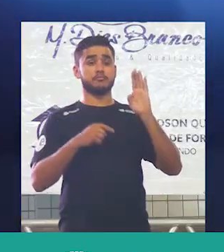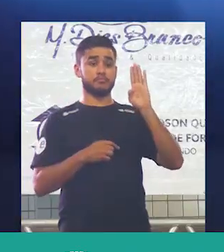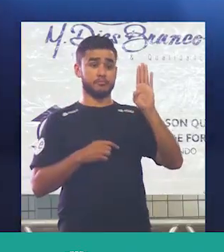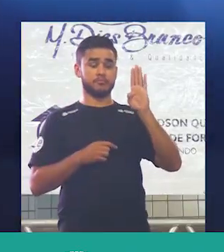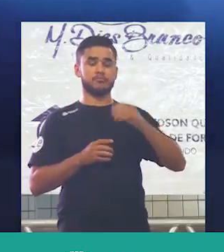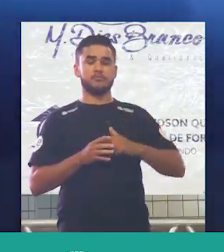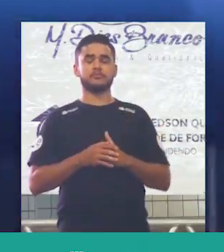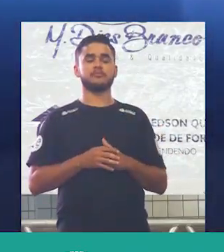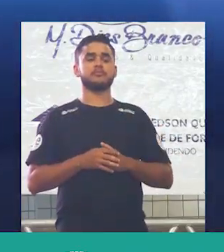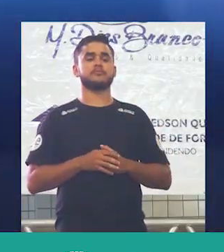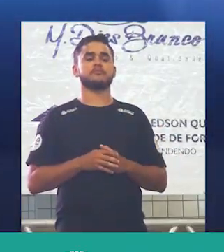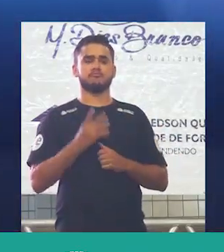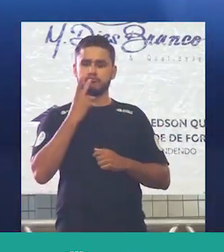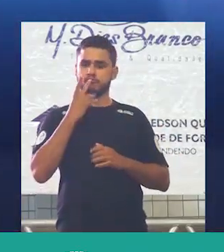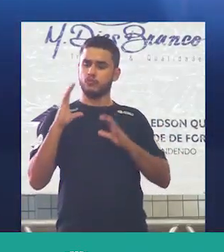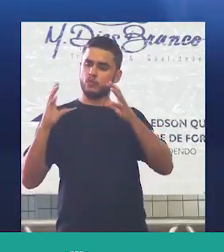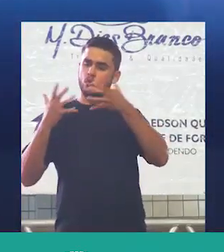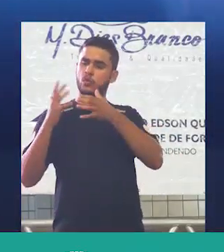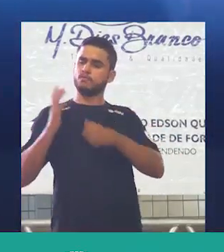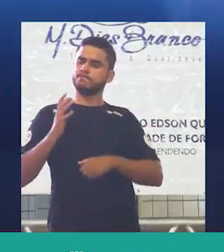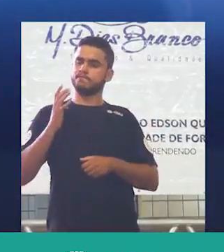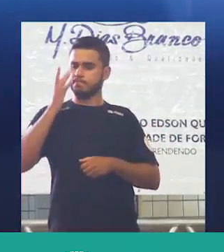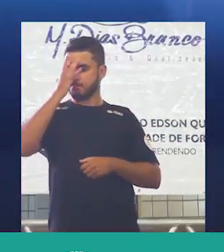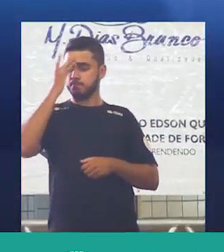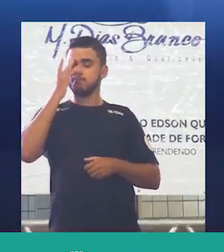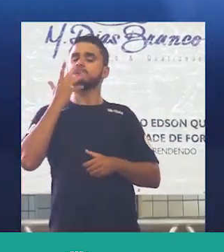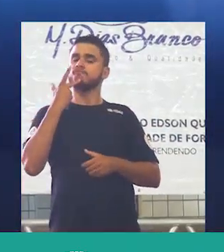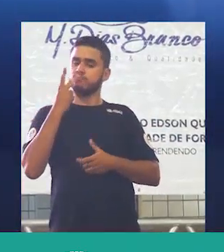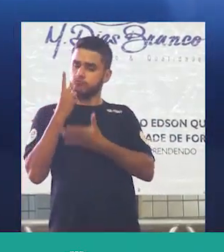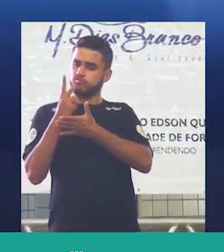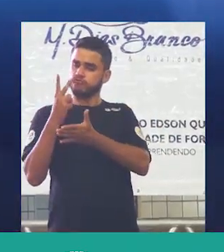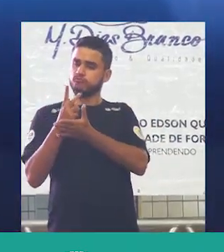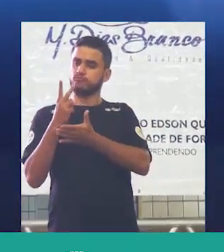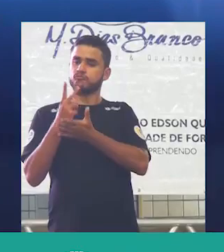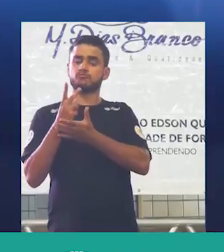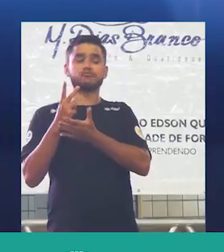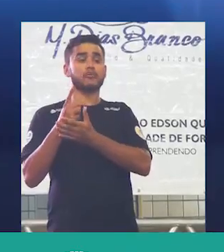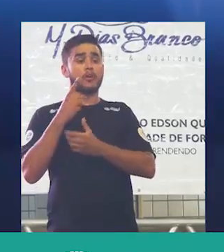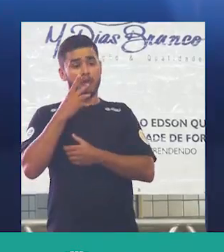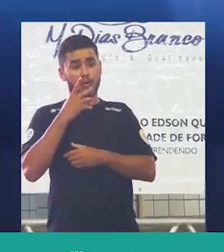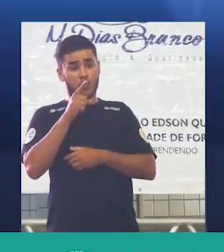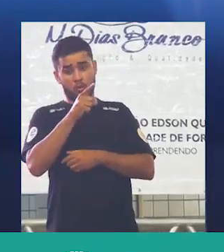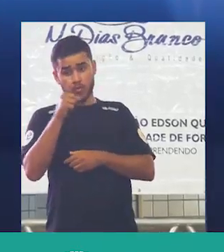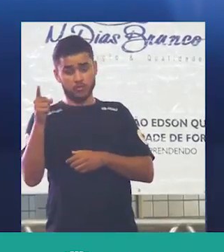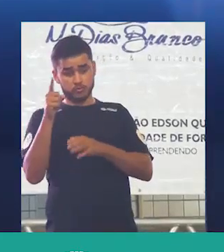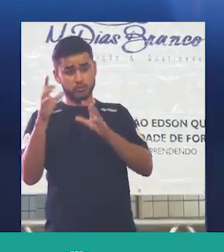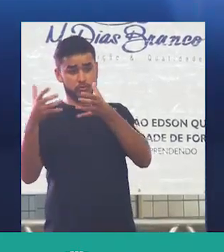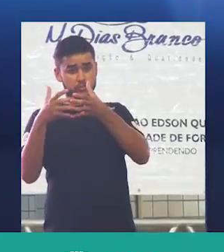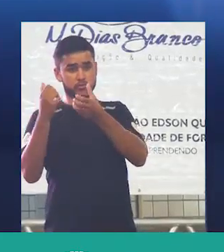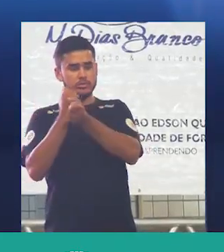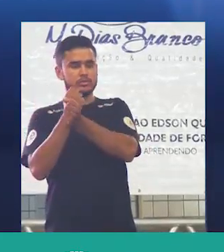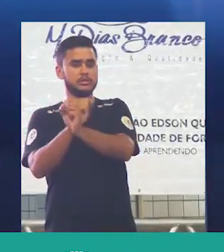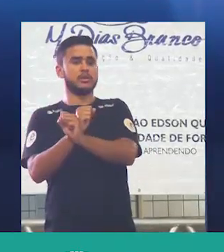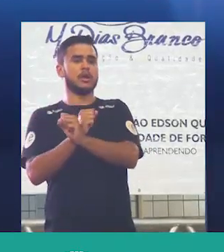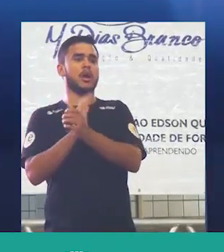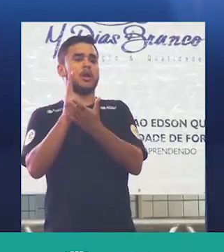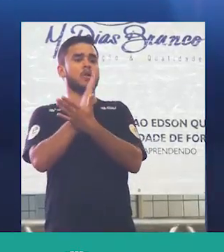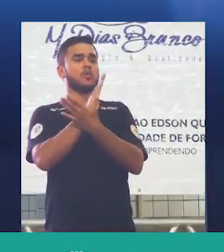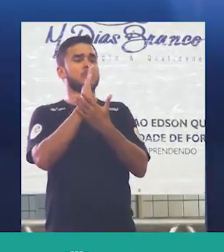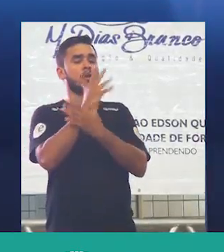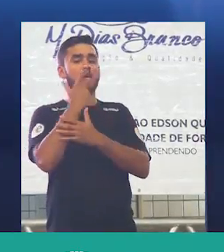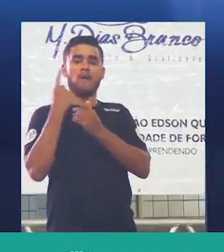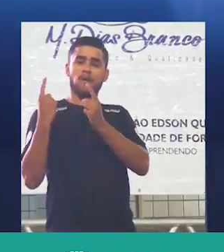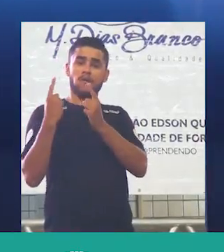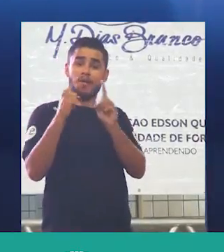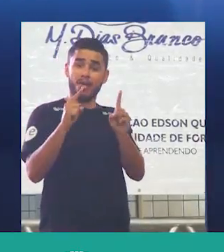entre a aristocracia tradicional, que defendia a escravidão, e os privilégios políticos, e os